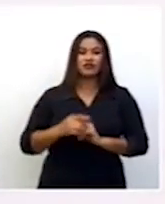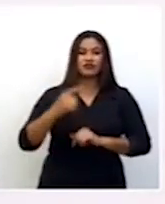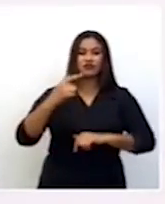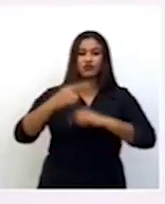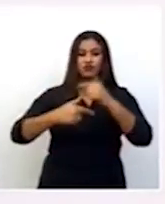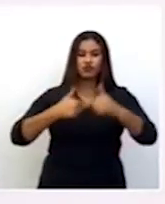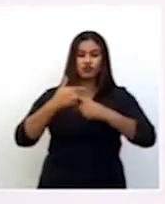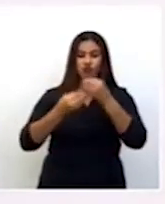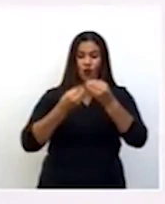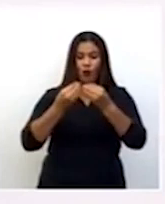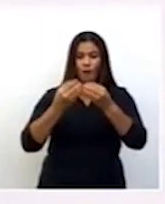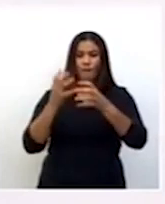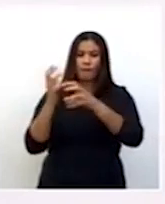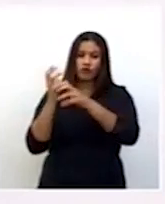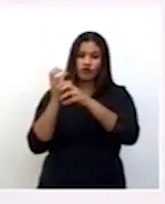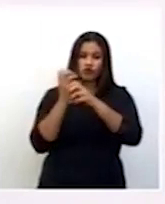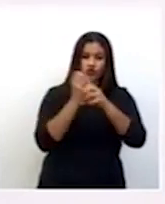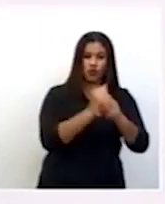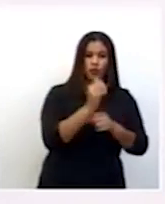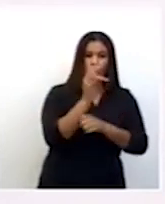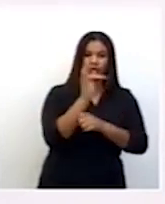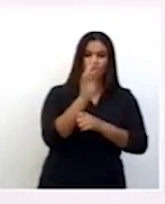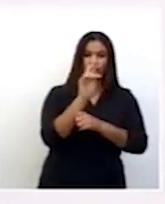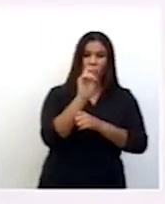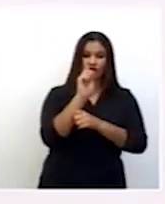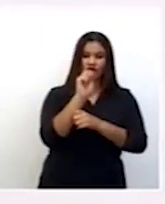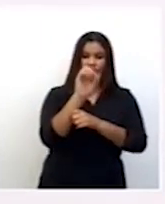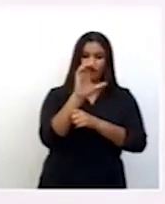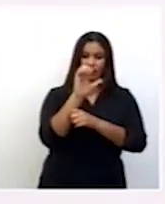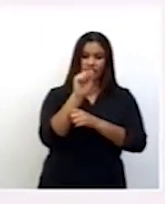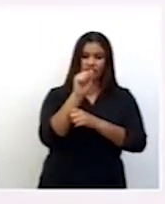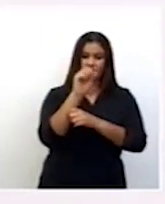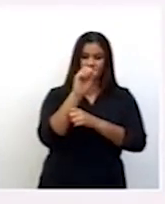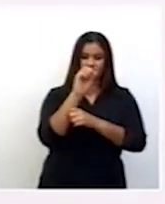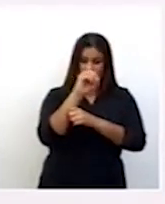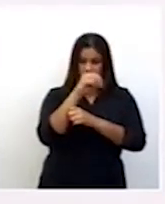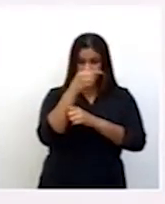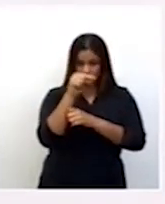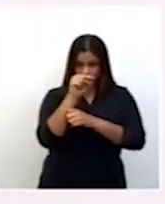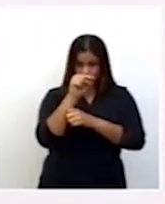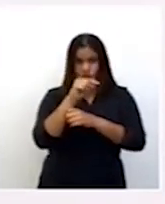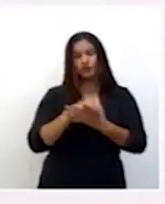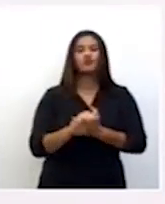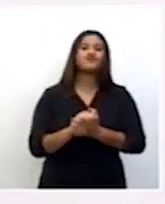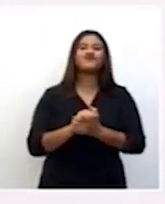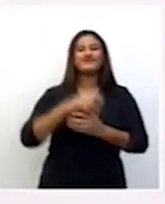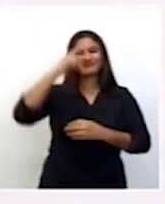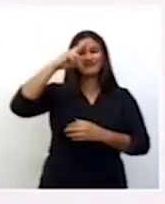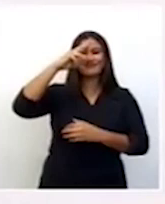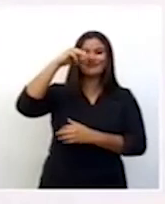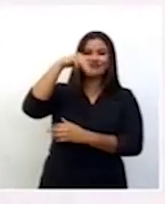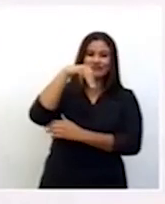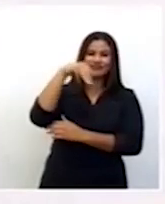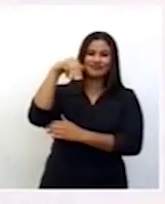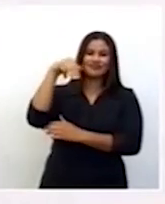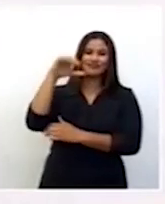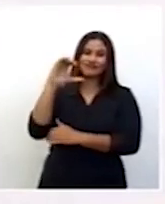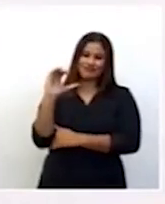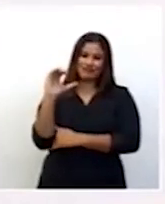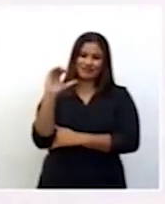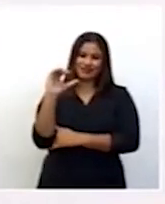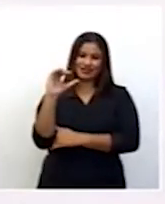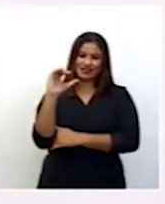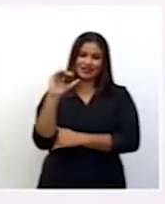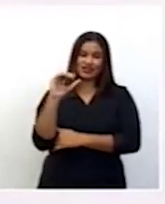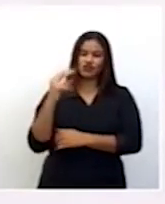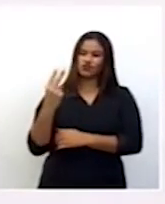numa soma de fração. Vamos lá, retomando, tentando lembrar. Primeira coisa que eu tenho que fazer é o MMC. Qual que é o MMC entre